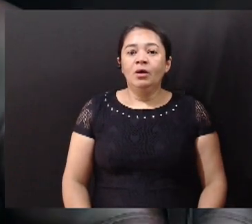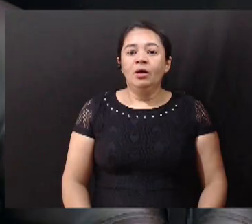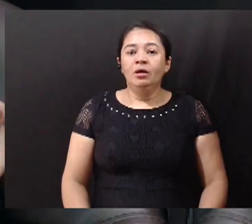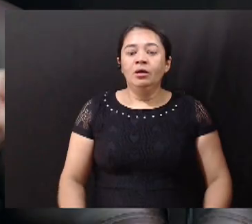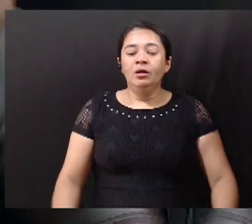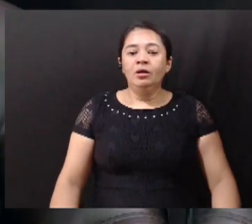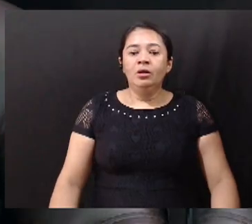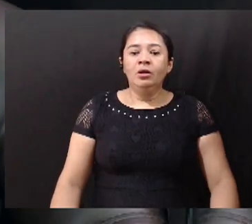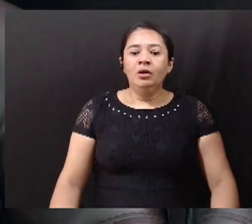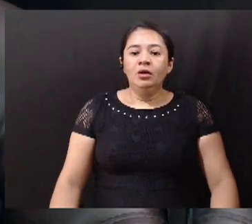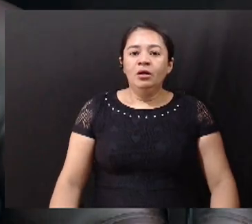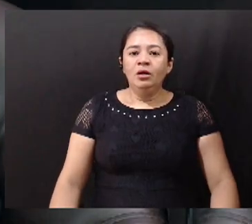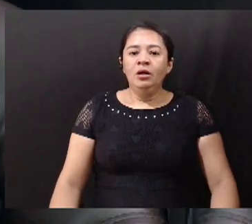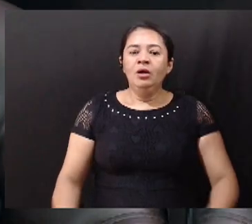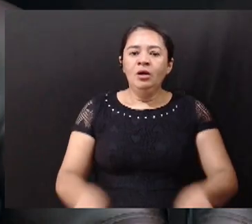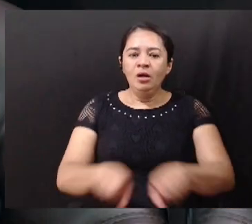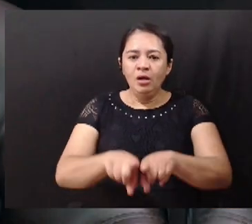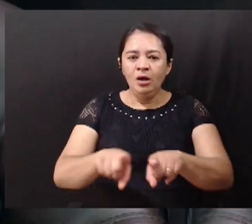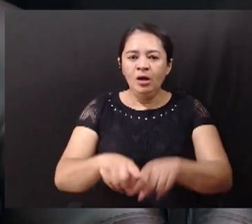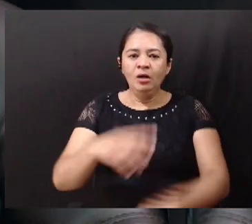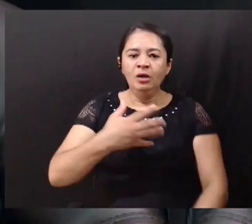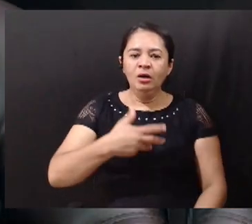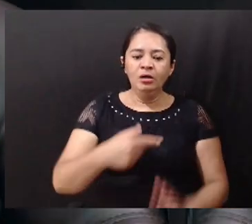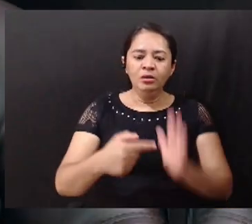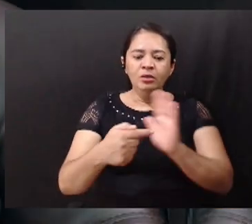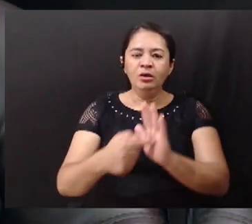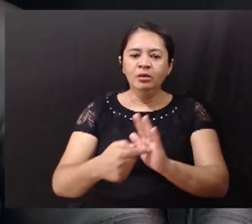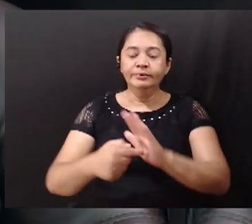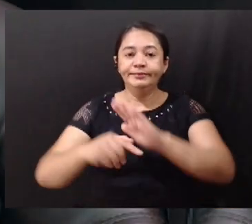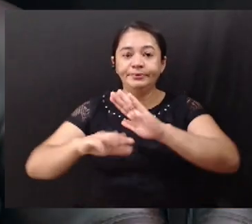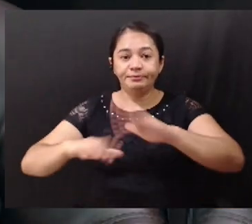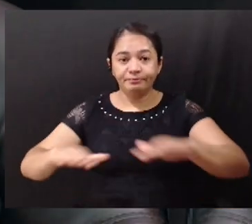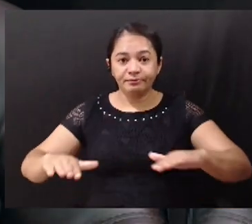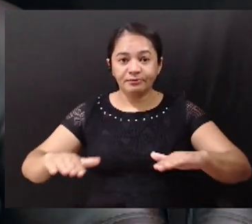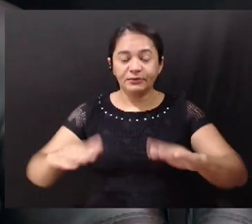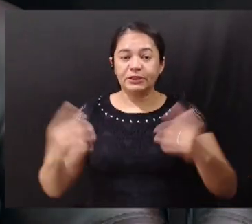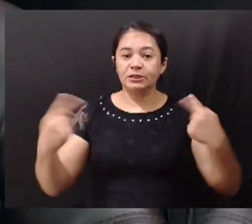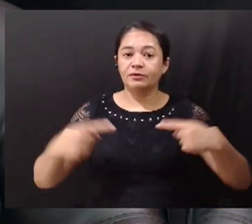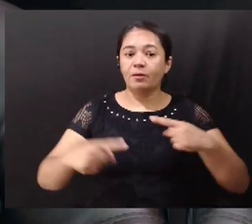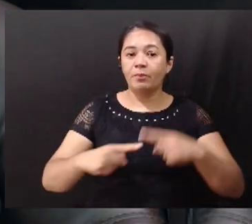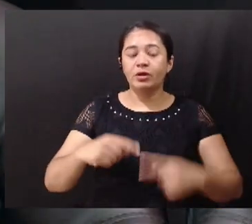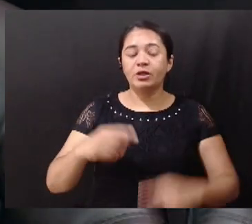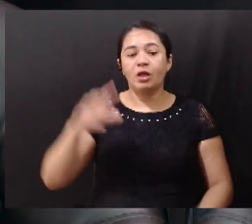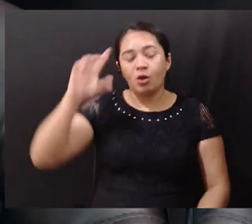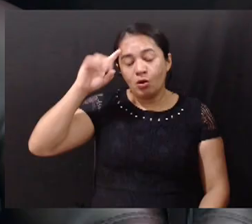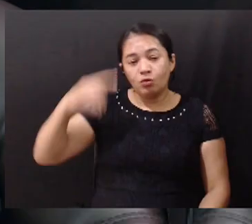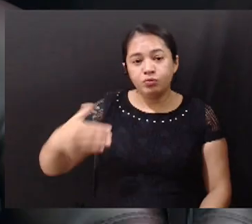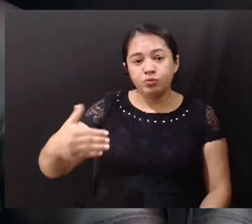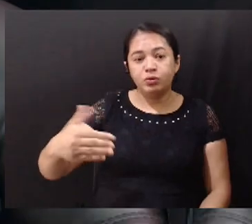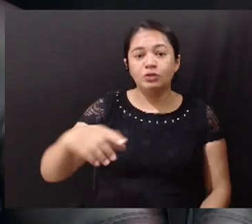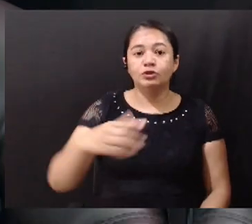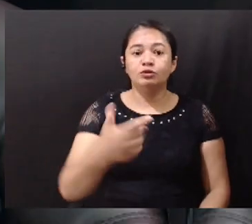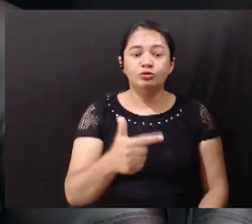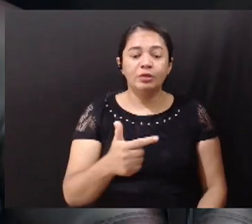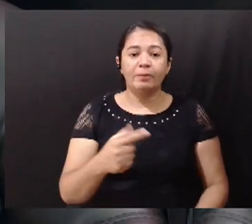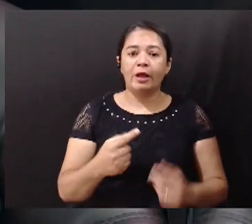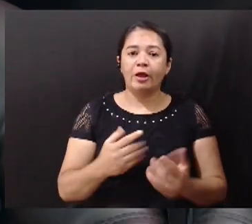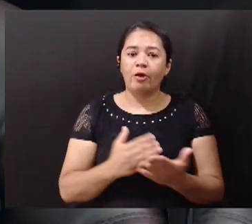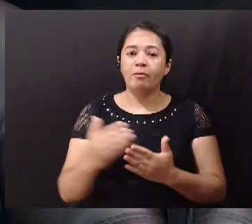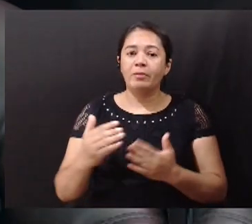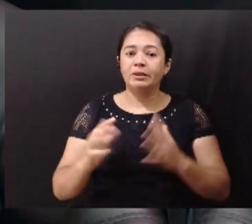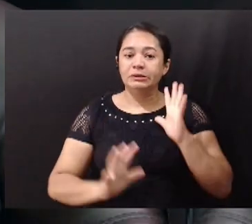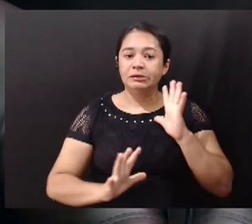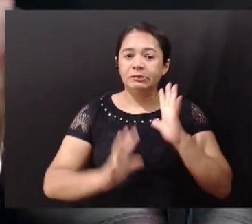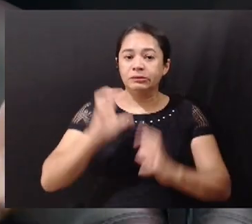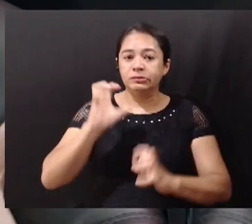mais desafiador quando não tem a rotina, né? E aí começam a aparecer os conflitos, começam a aparecer as dificuldades, né?